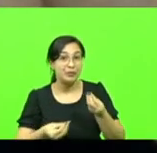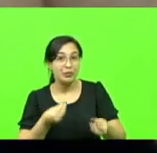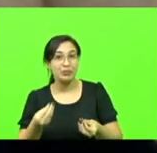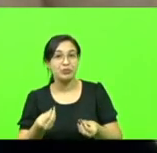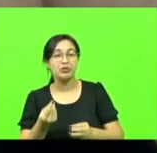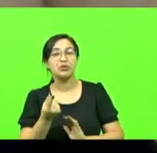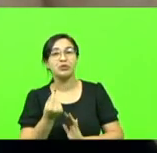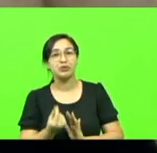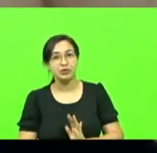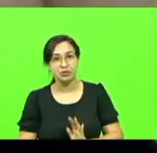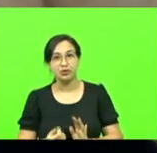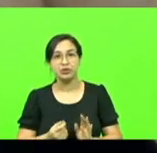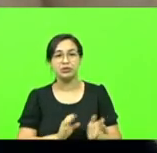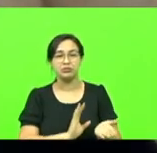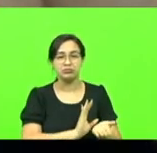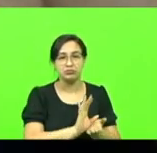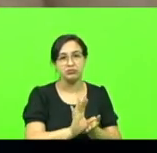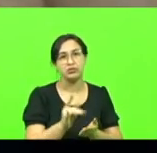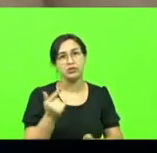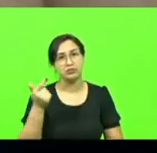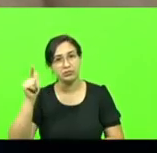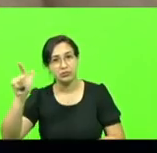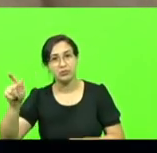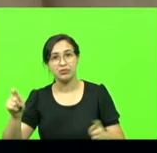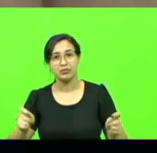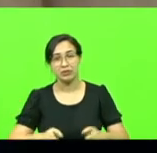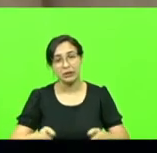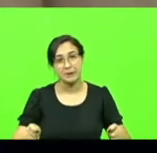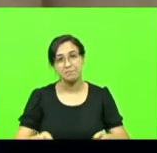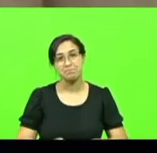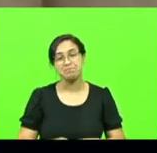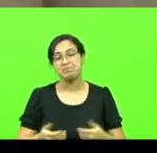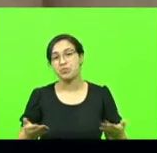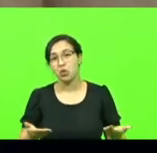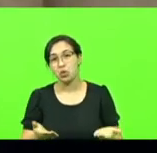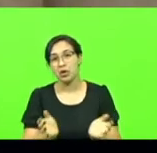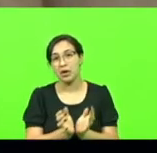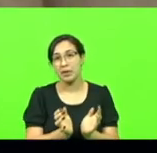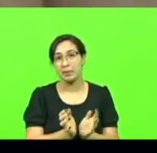poderia ser investido em outra coisa, né? Hoje a PAI de Imbituba, ela